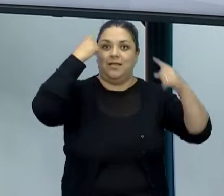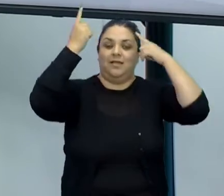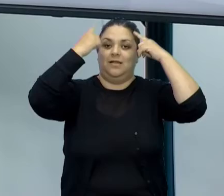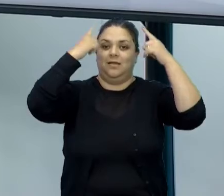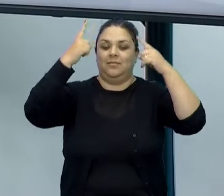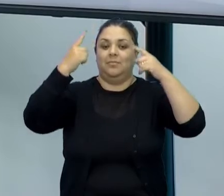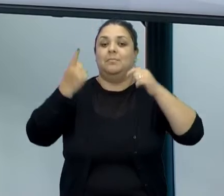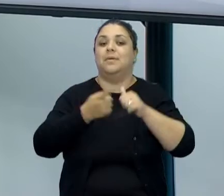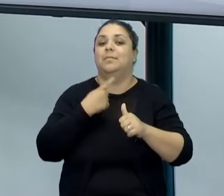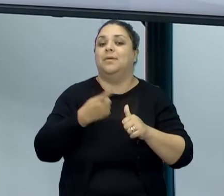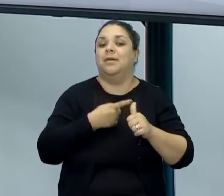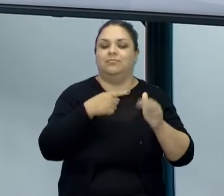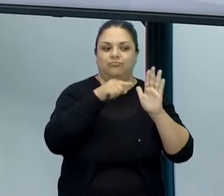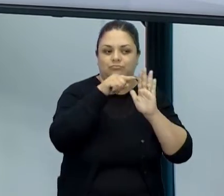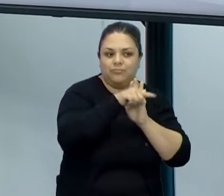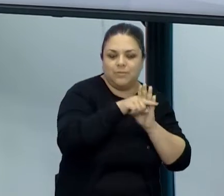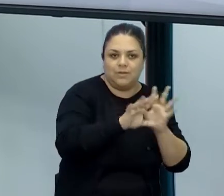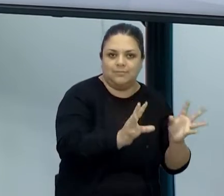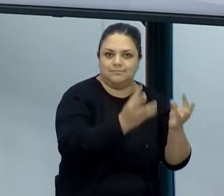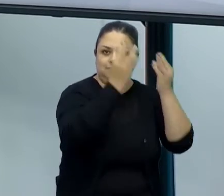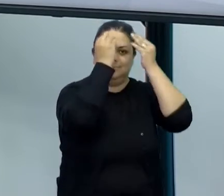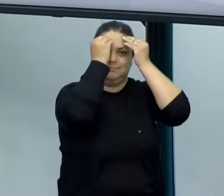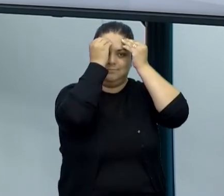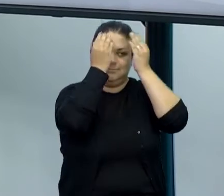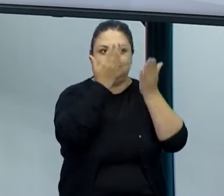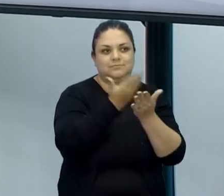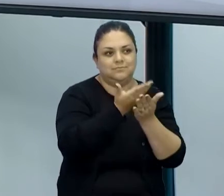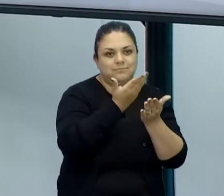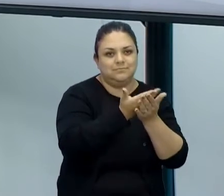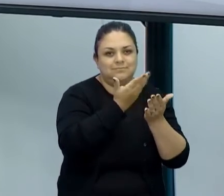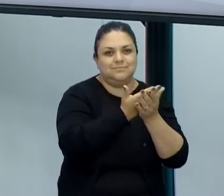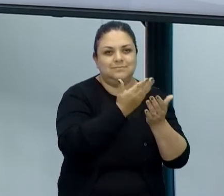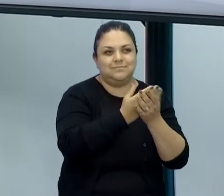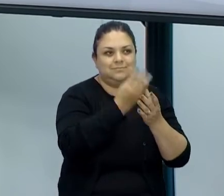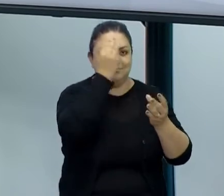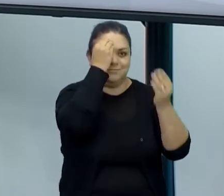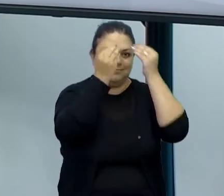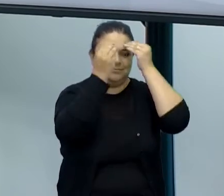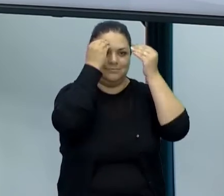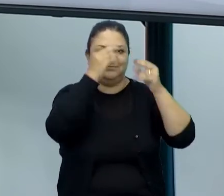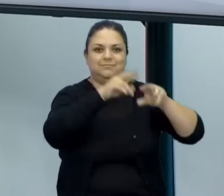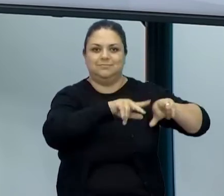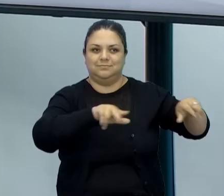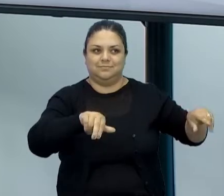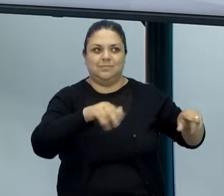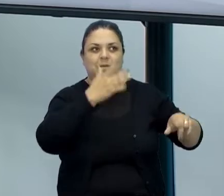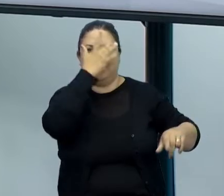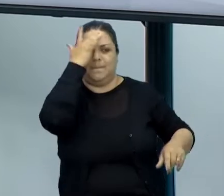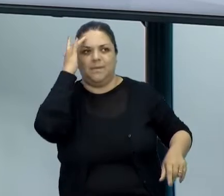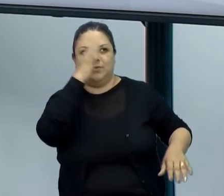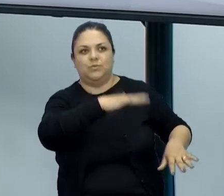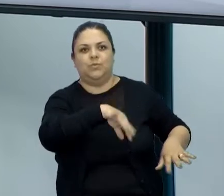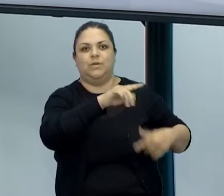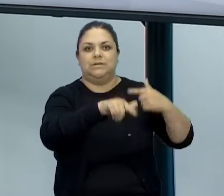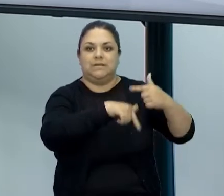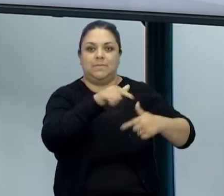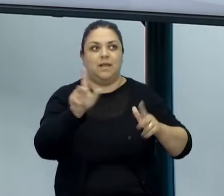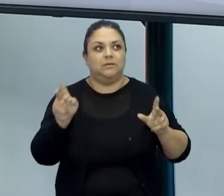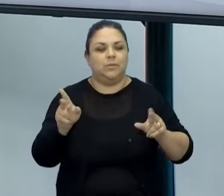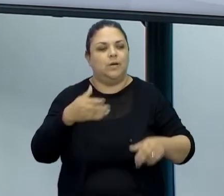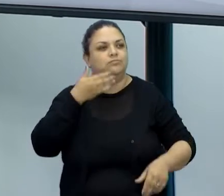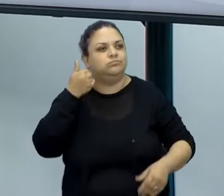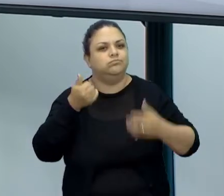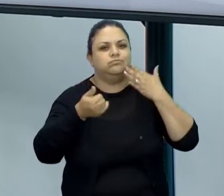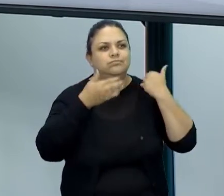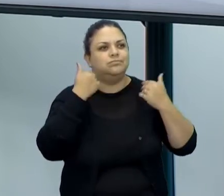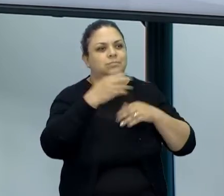fazer pesquisas, estudar, pegar referências, ver outras pessoas que trabalharam aquela mesma ideia para